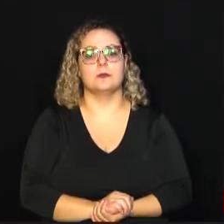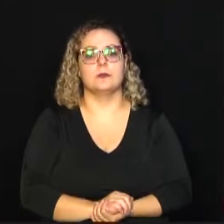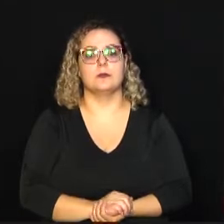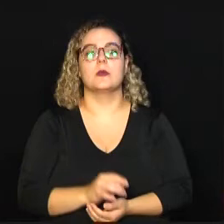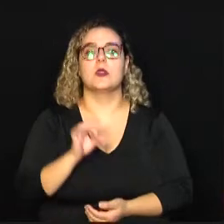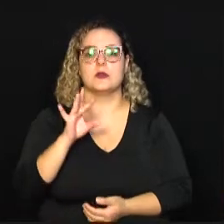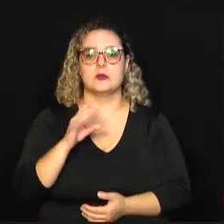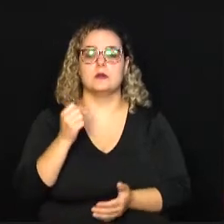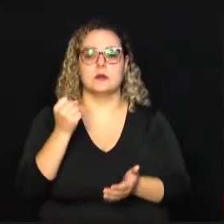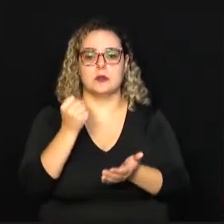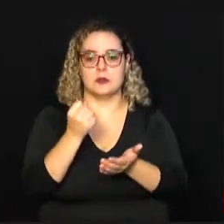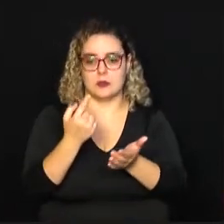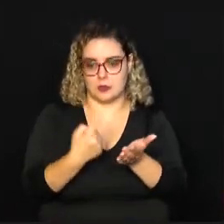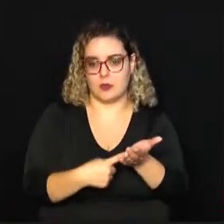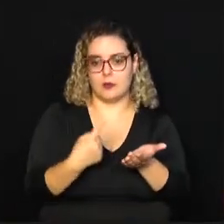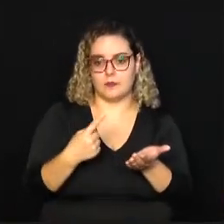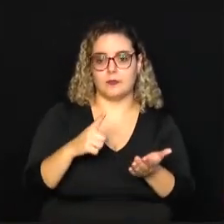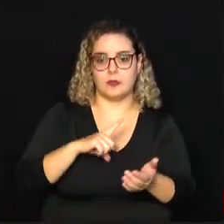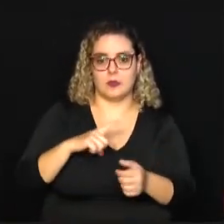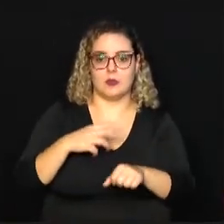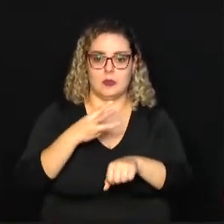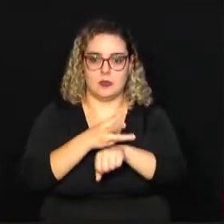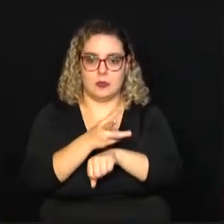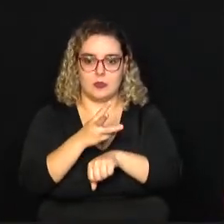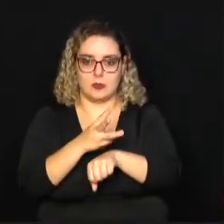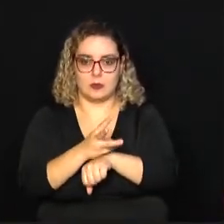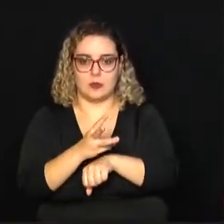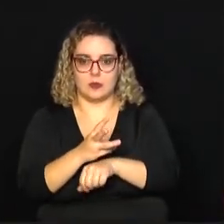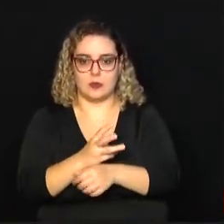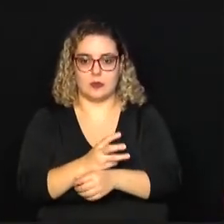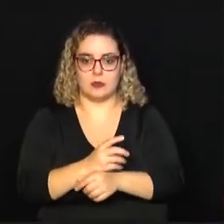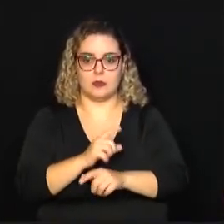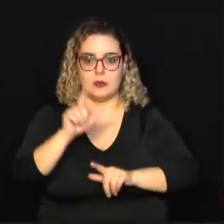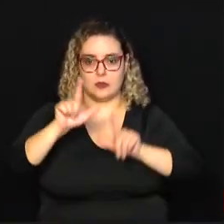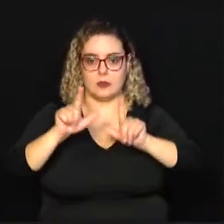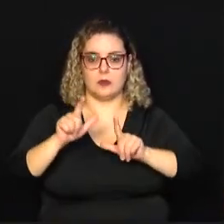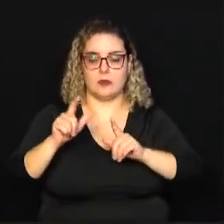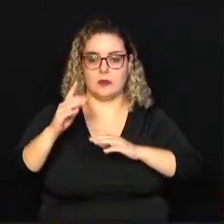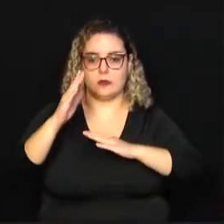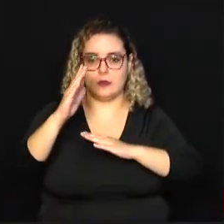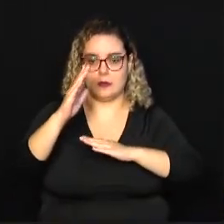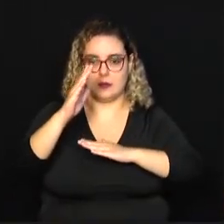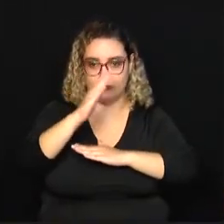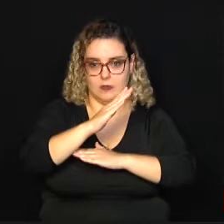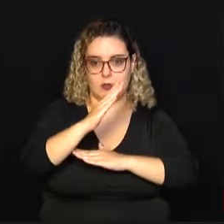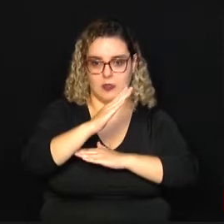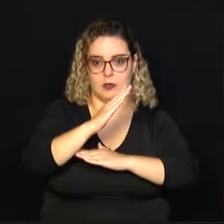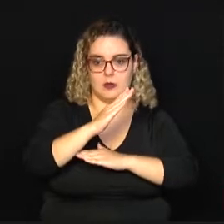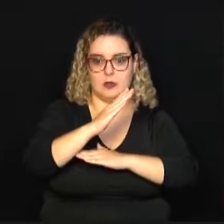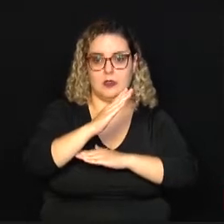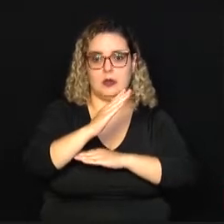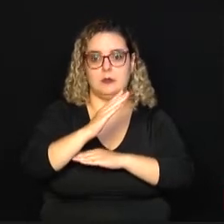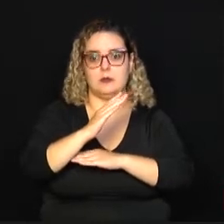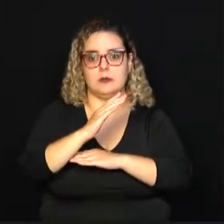confirmar aqui, então a gente tem o WhatsApp do TV Câmara, tá? Que está transmitindo também